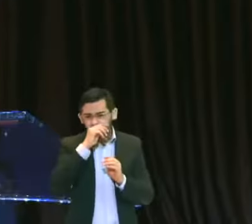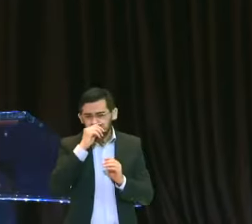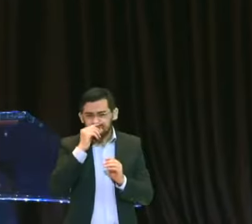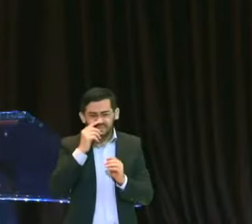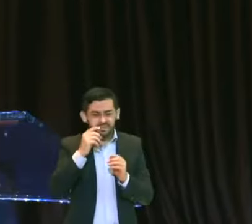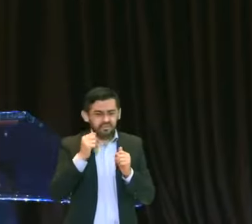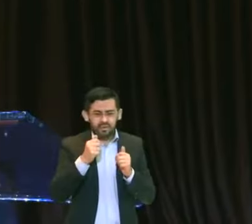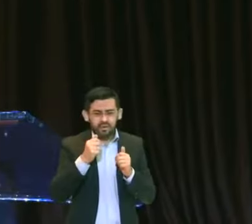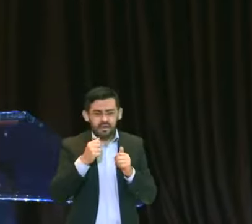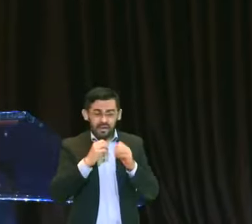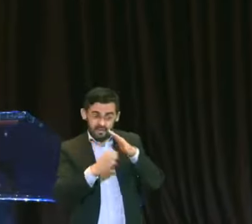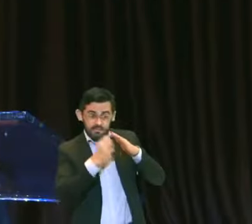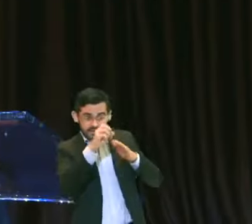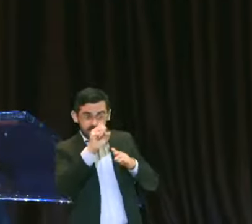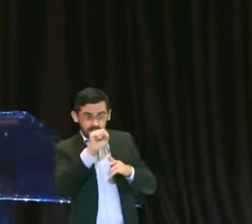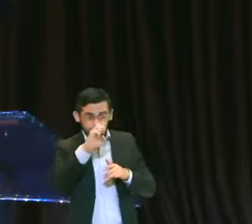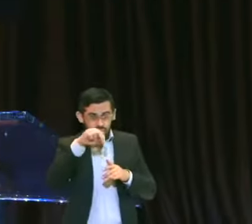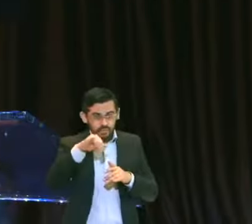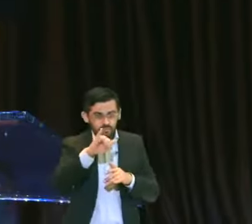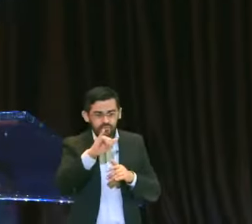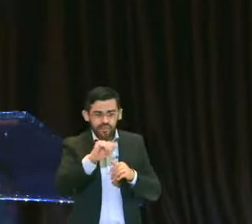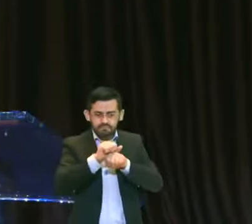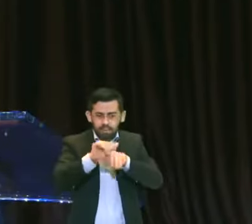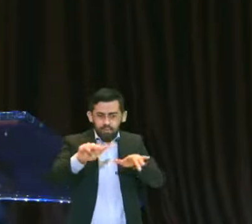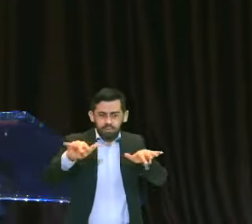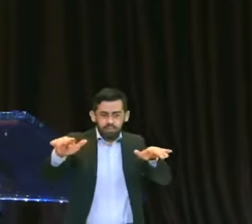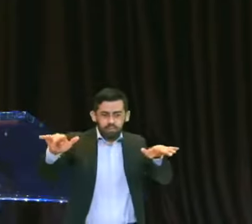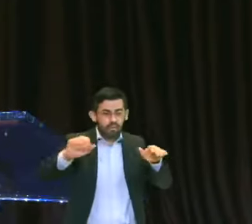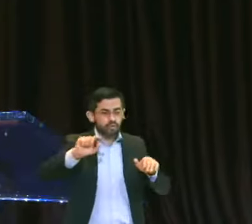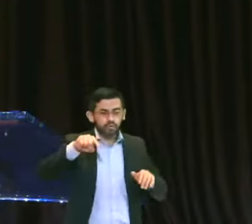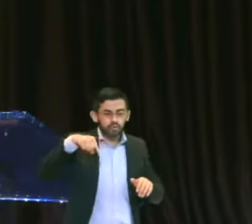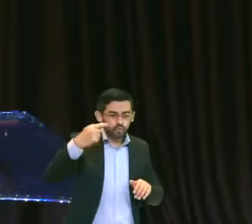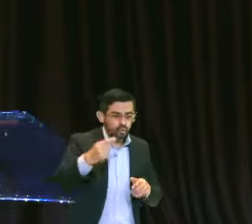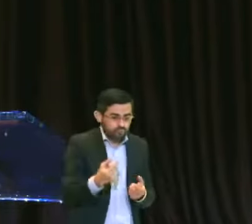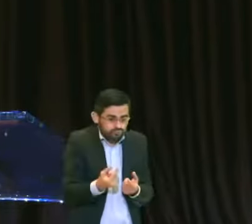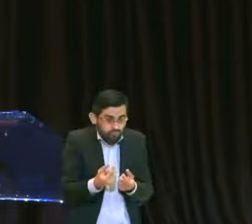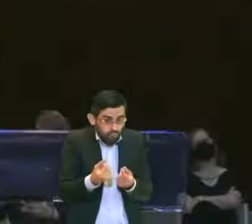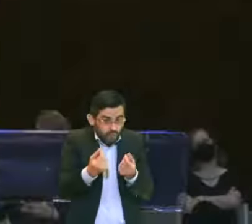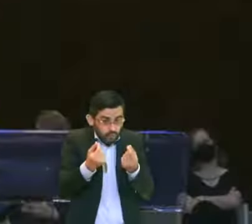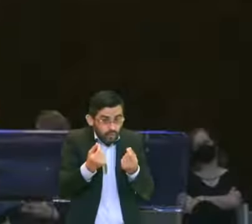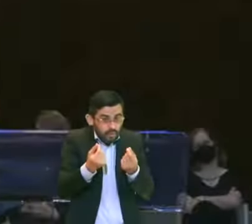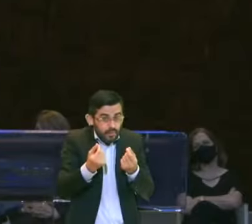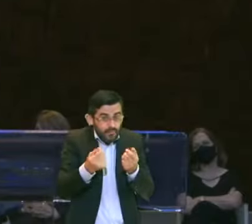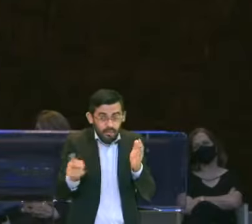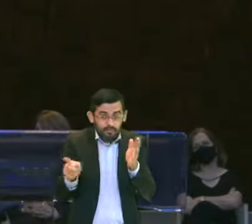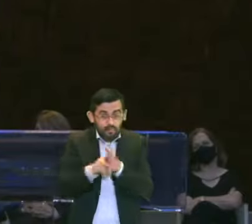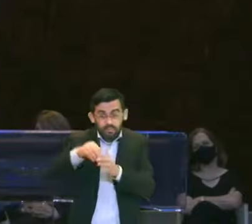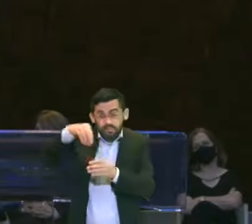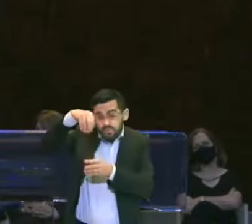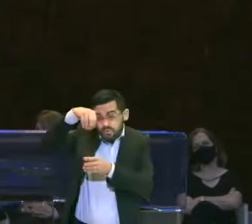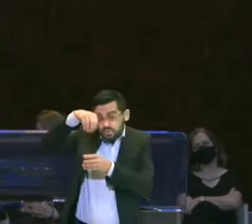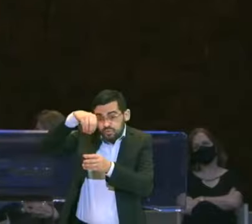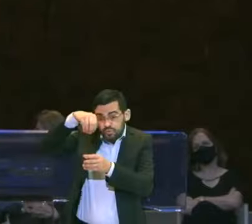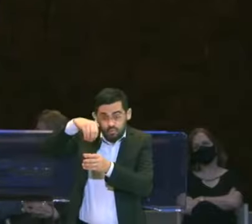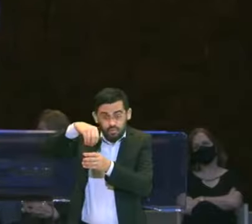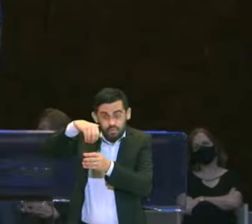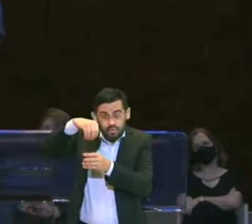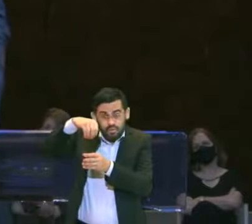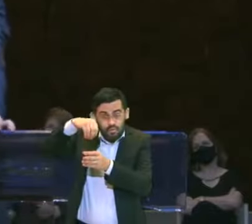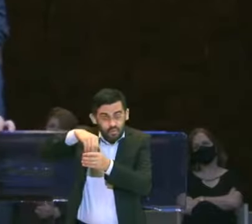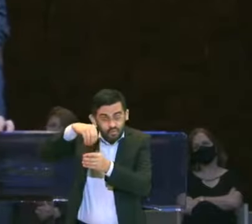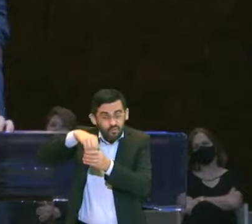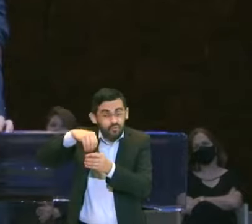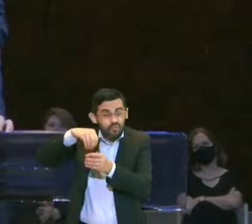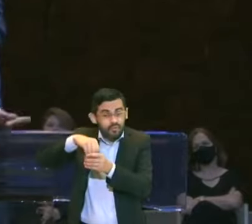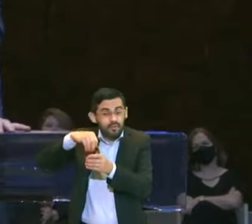fazer só a distribuição, vai ficar com 10%. Todo o resto do recurso vai vir para a igreja, para abençoar os projetos